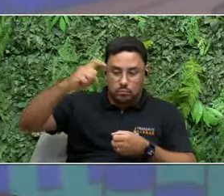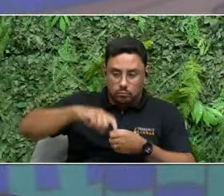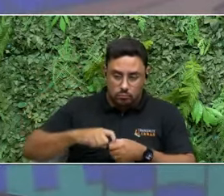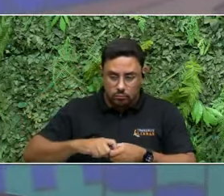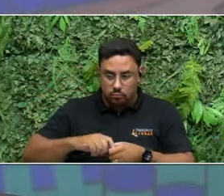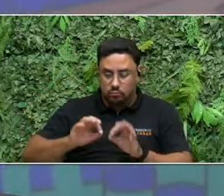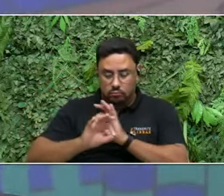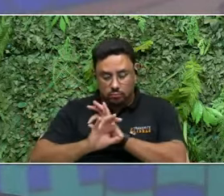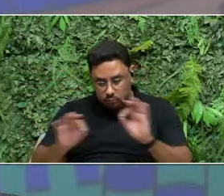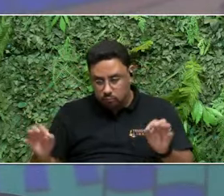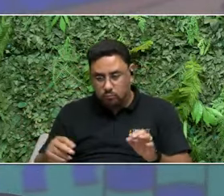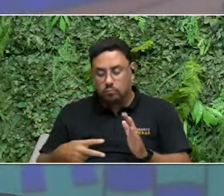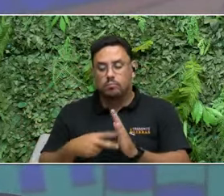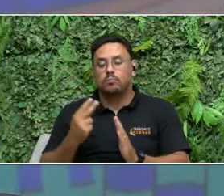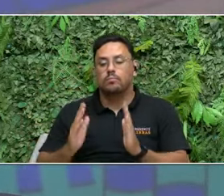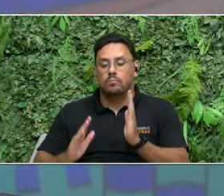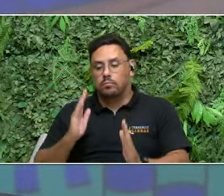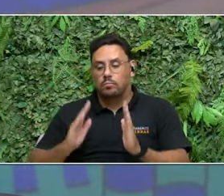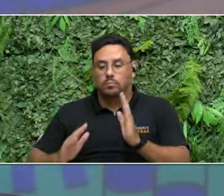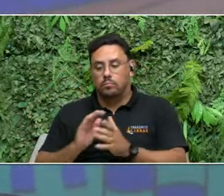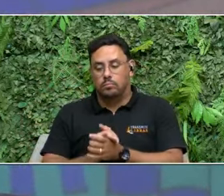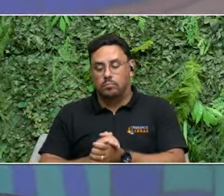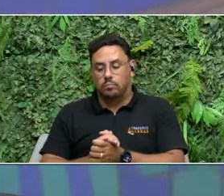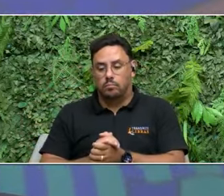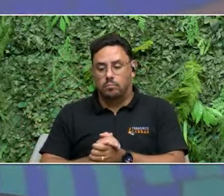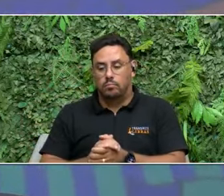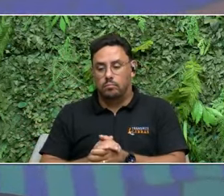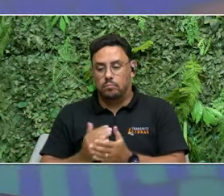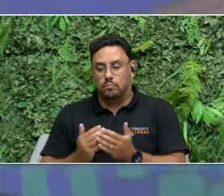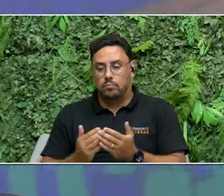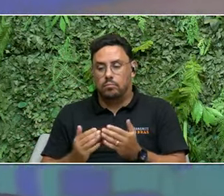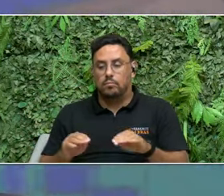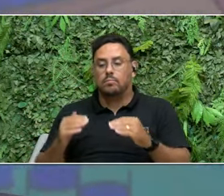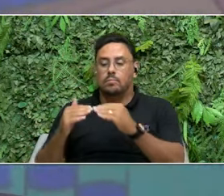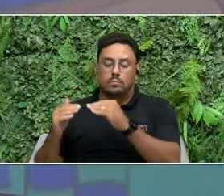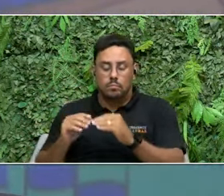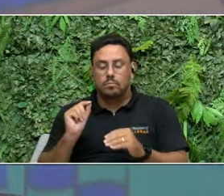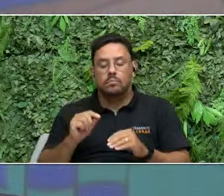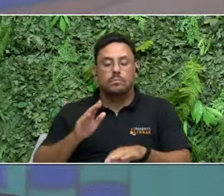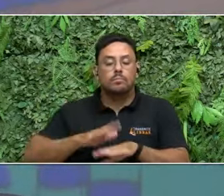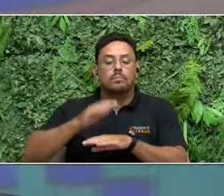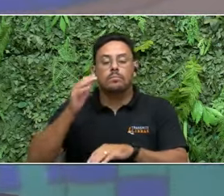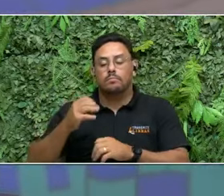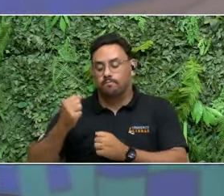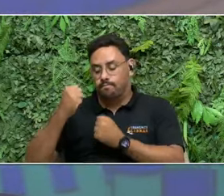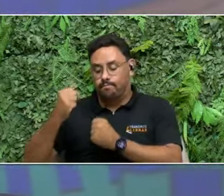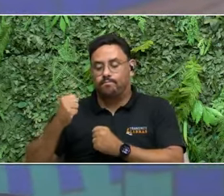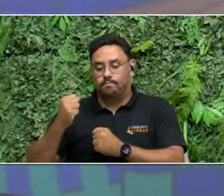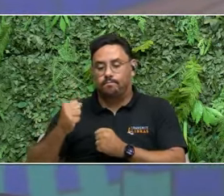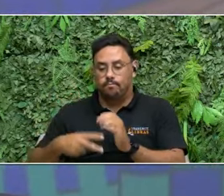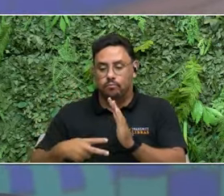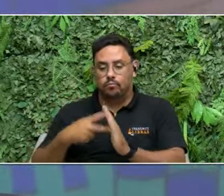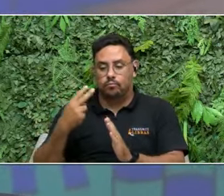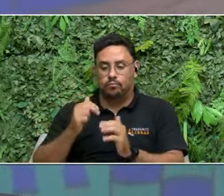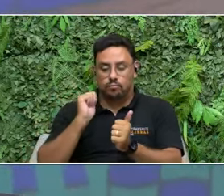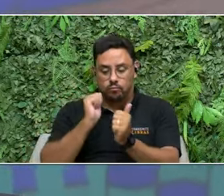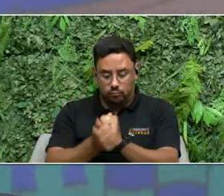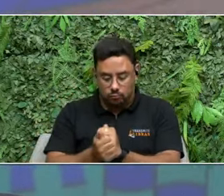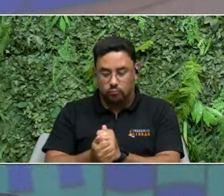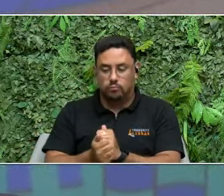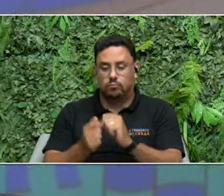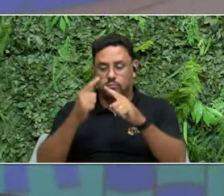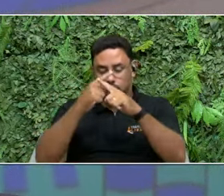incrível no segundo tempo a ponto de empatar o jogo Quem vai mais fortalecido pro segundo jogo do